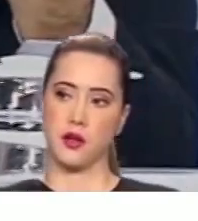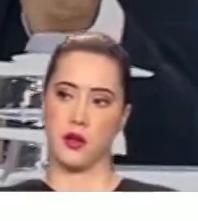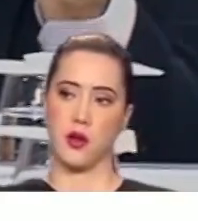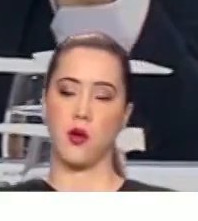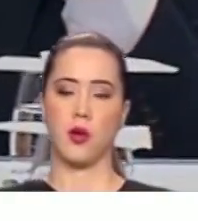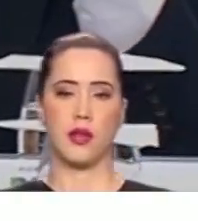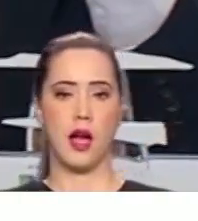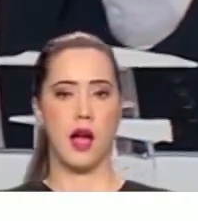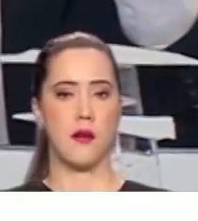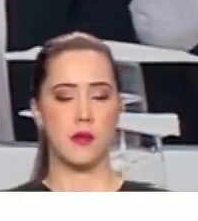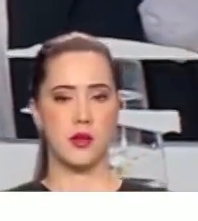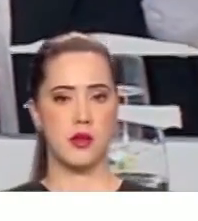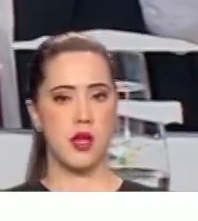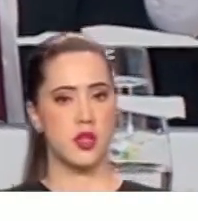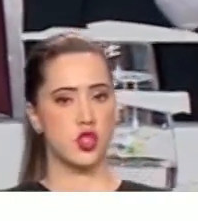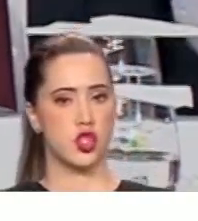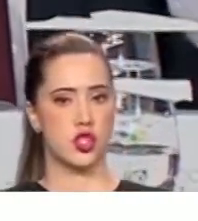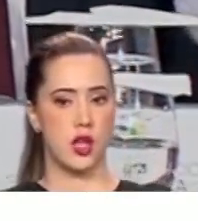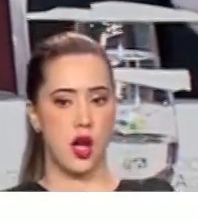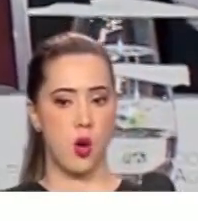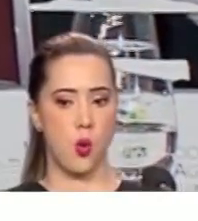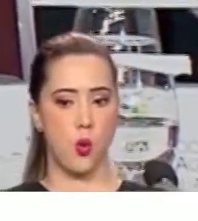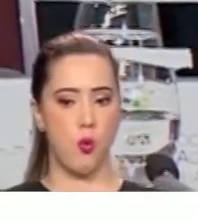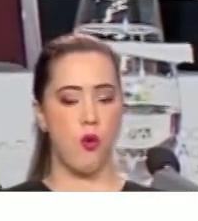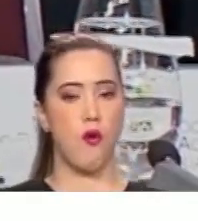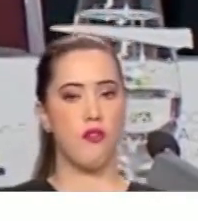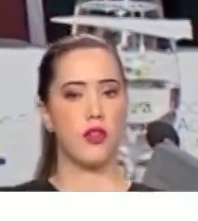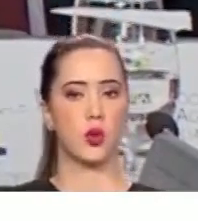Preto, deu a oferta de